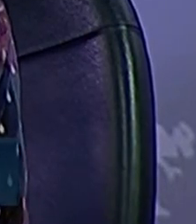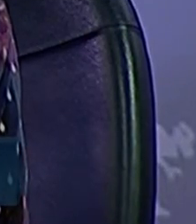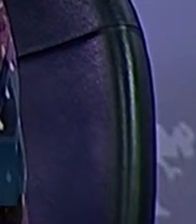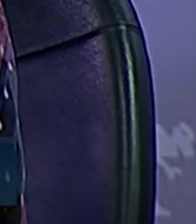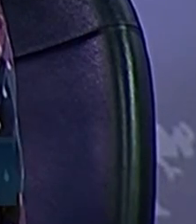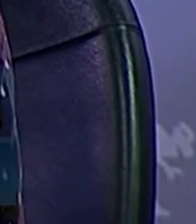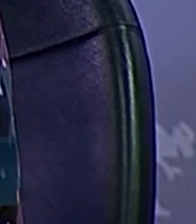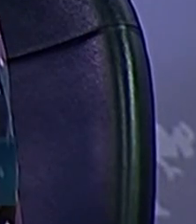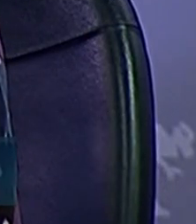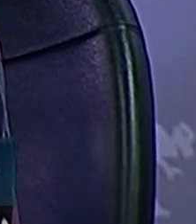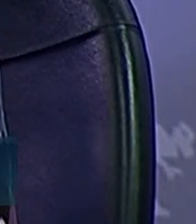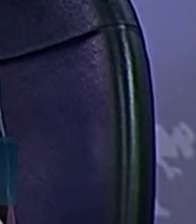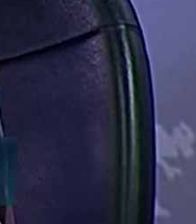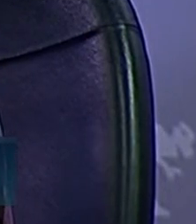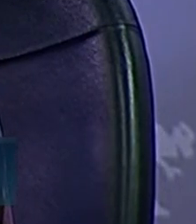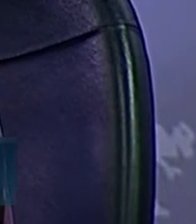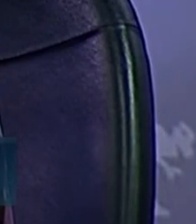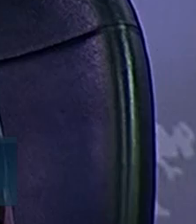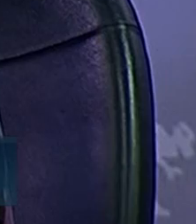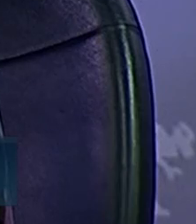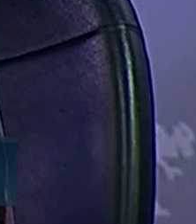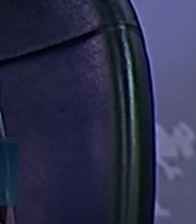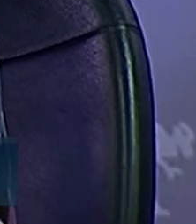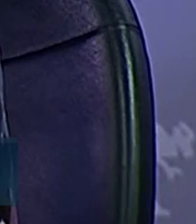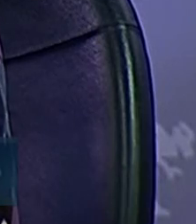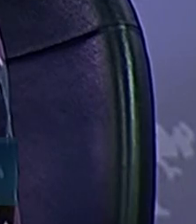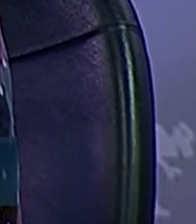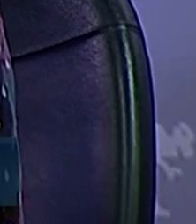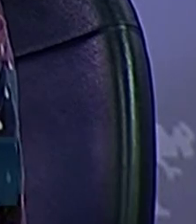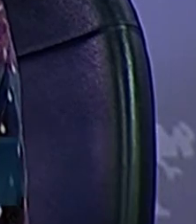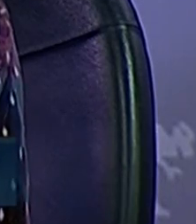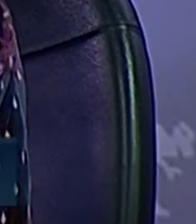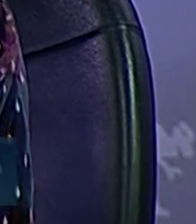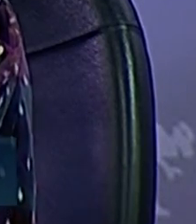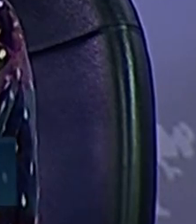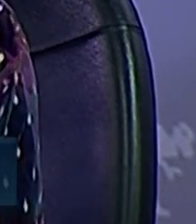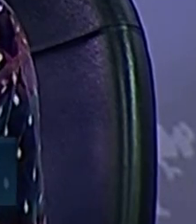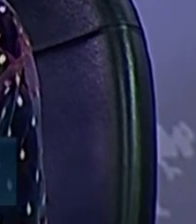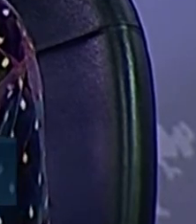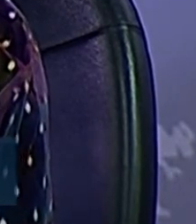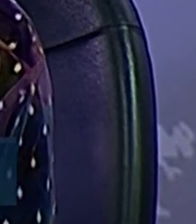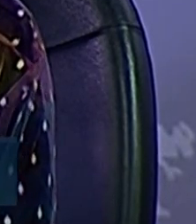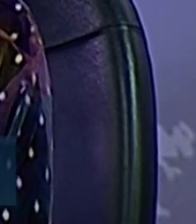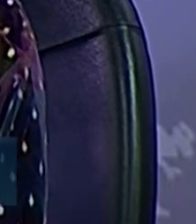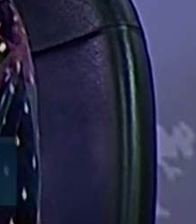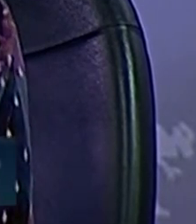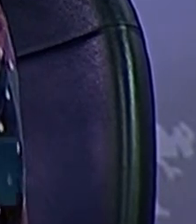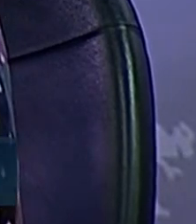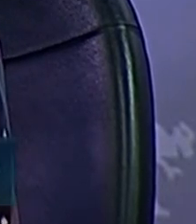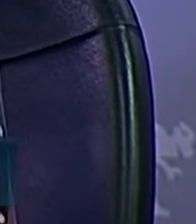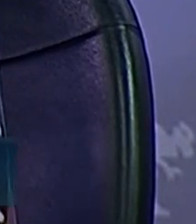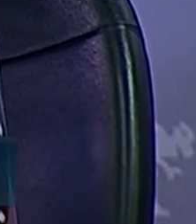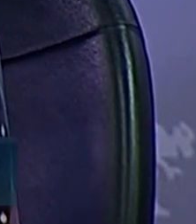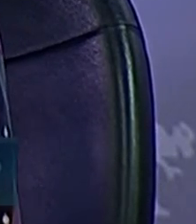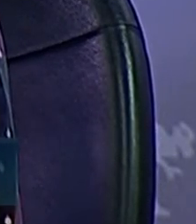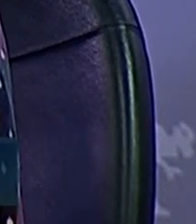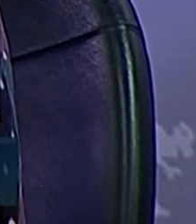este programa, ele tem seis eixos. A Casa da Mulher Brasileira, que todas viram,